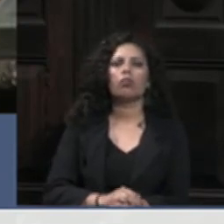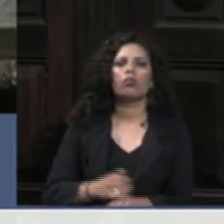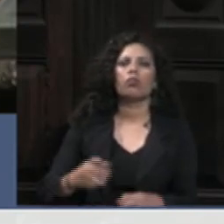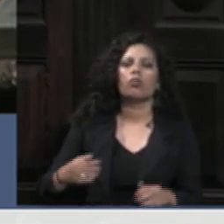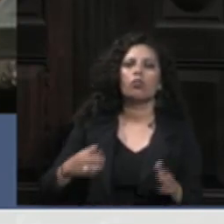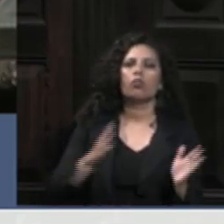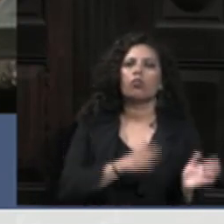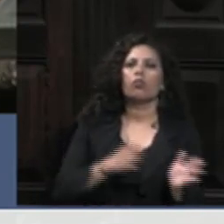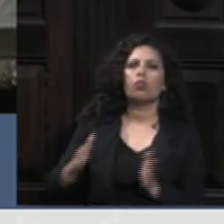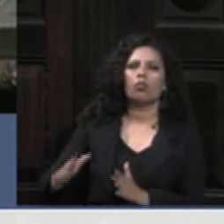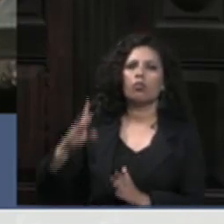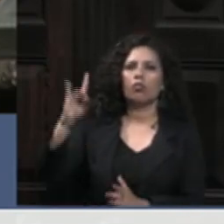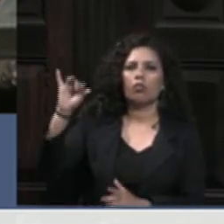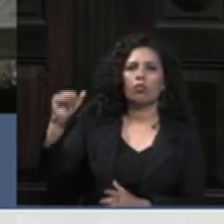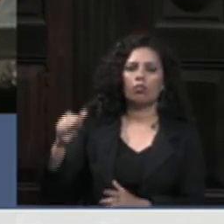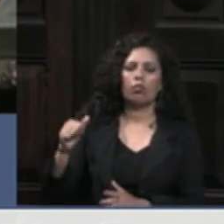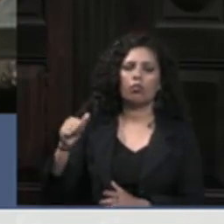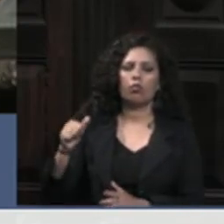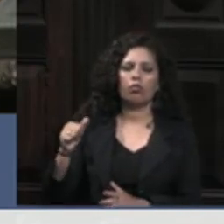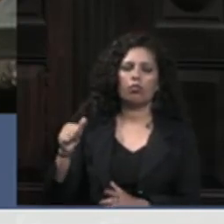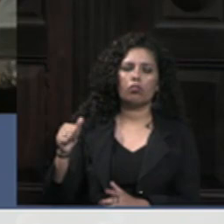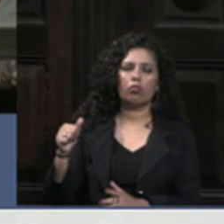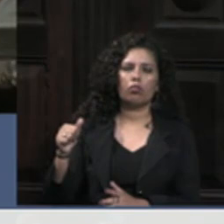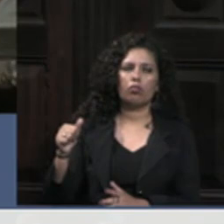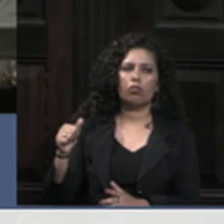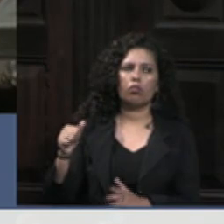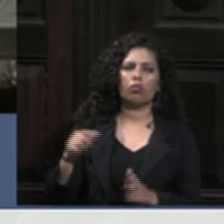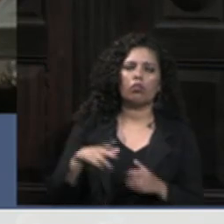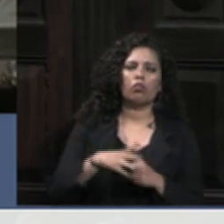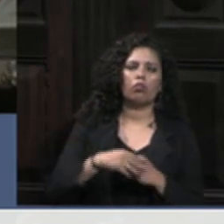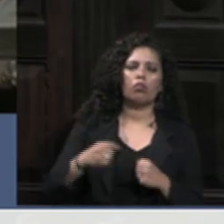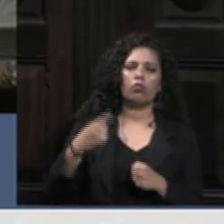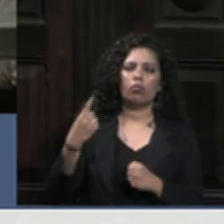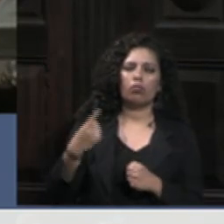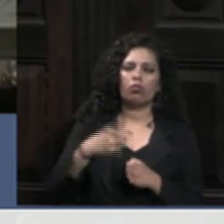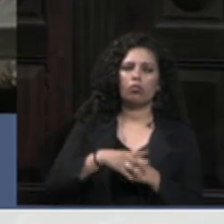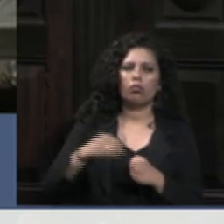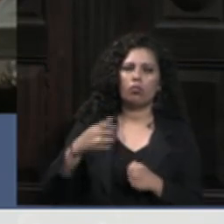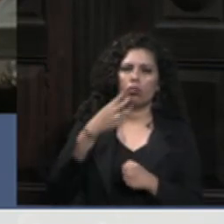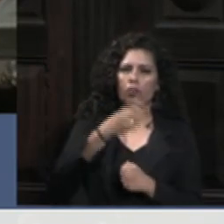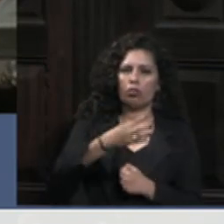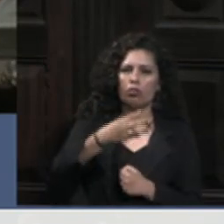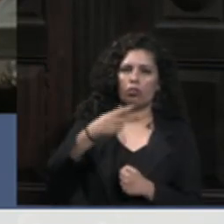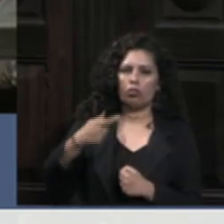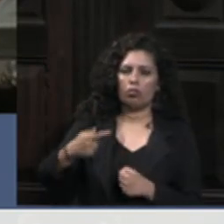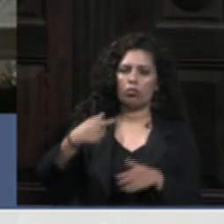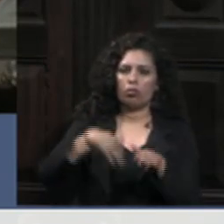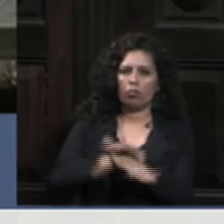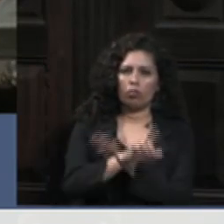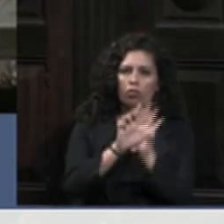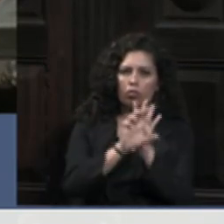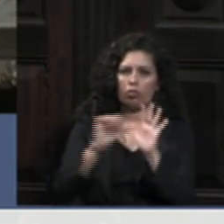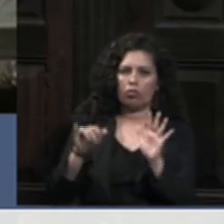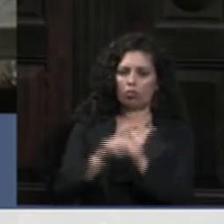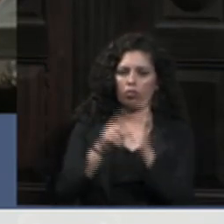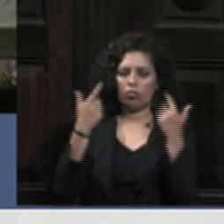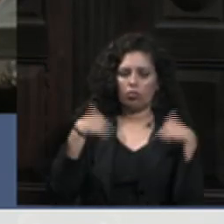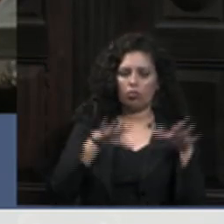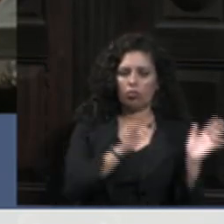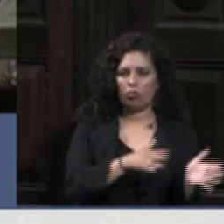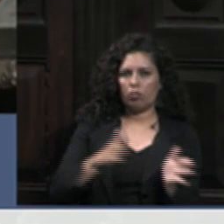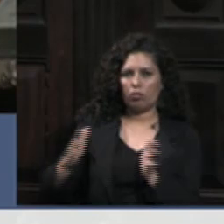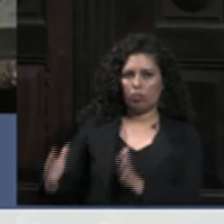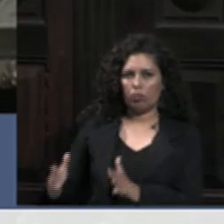Incluindo na ordem do dia, de acordo com o parágrafo 1º do artigo 47 do Regimento Interno, em